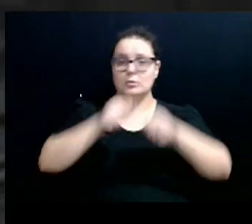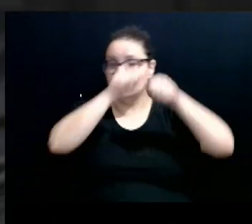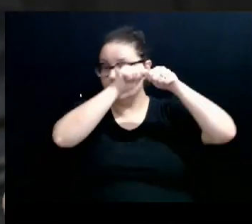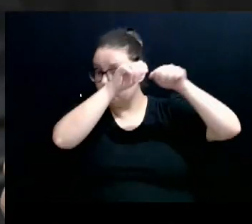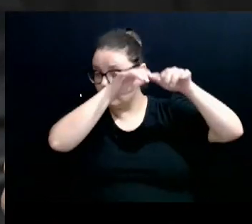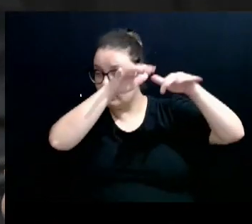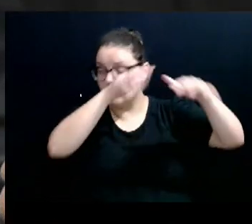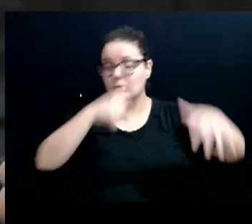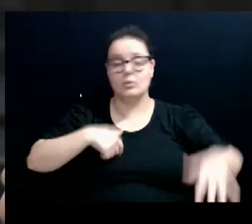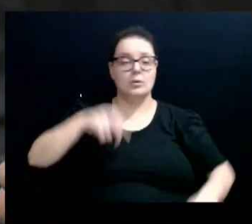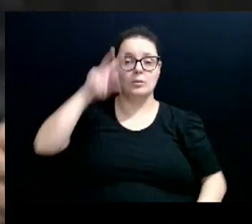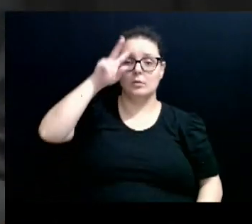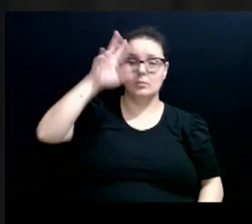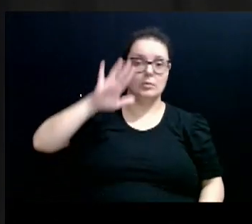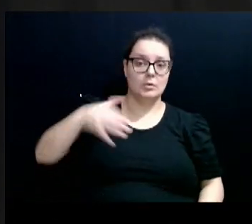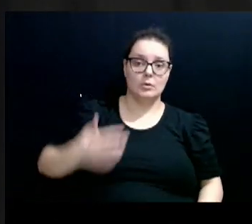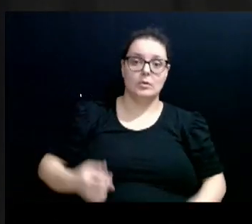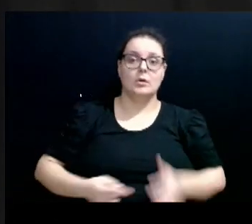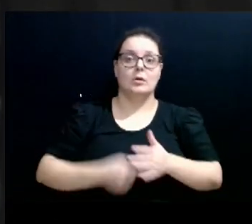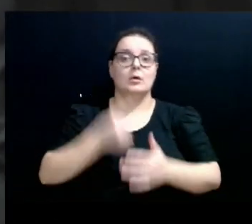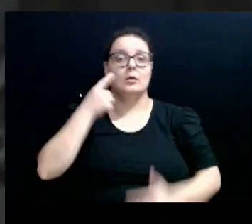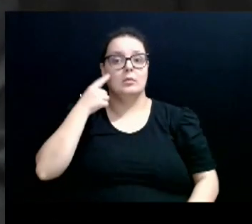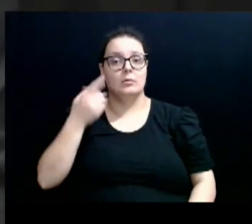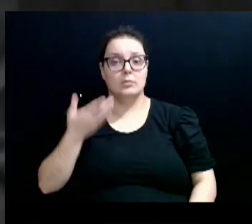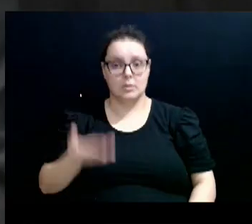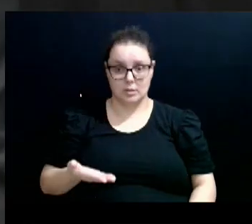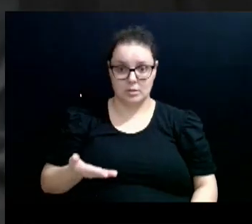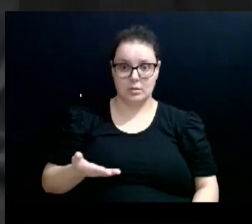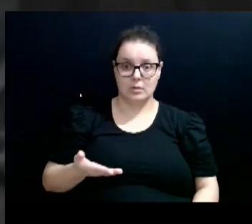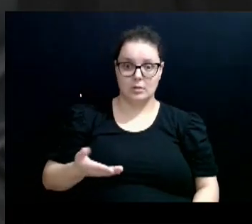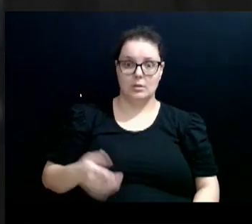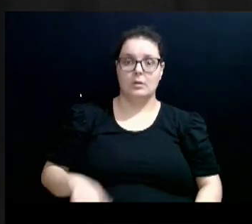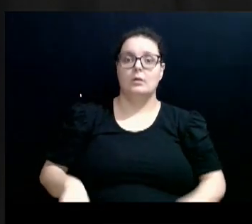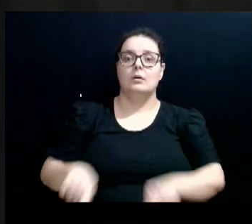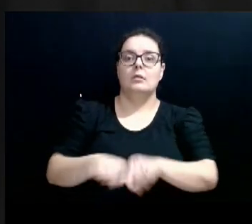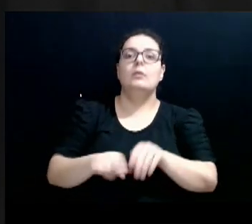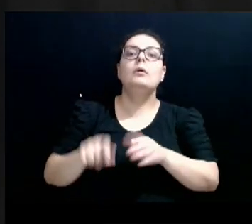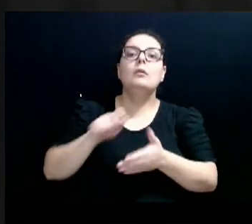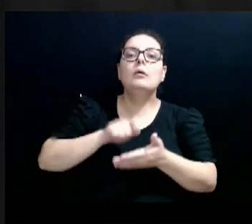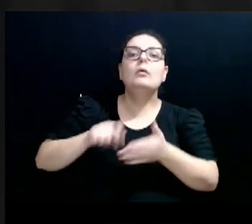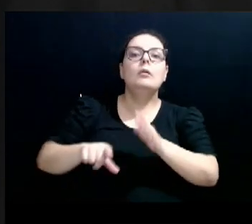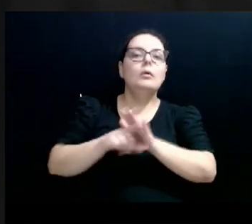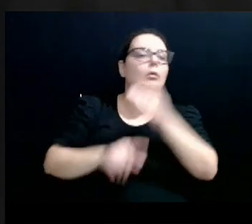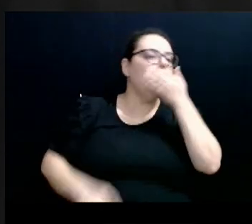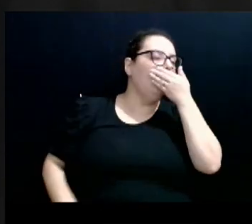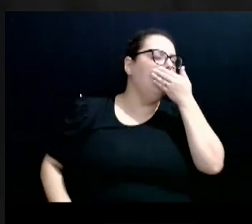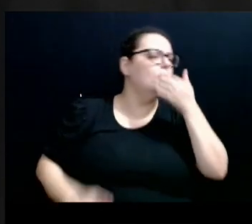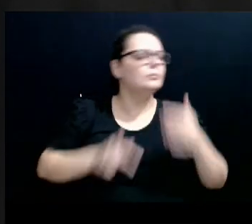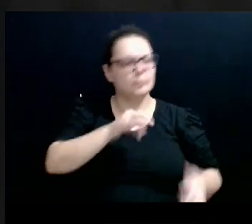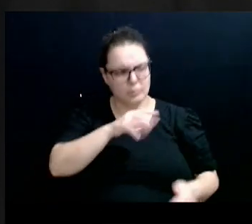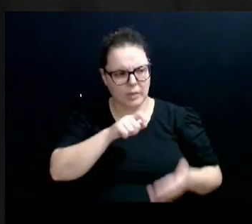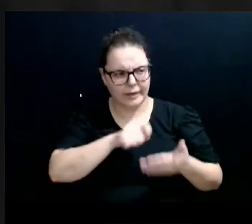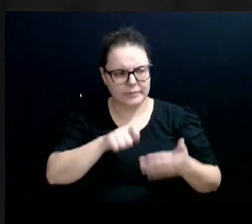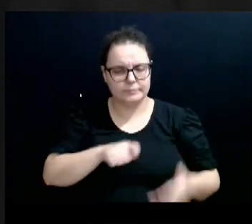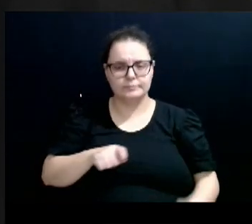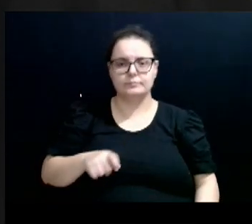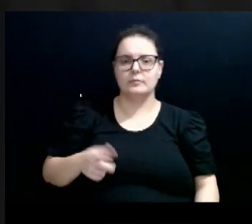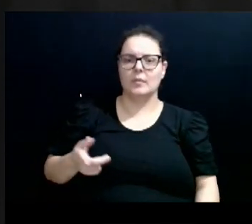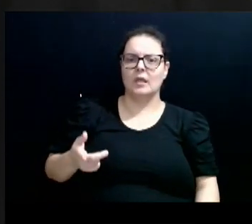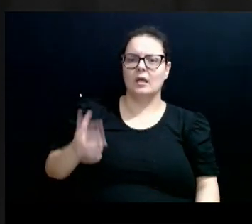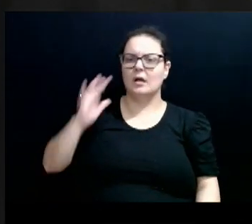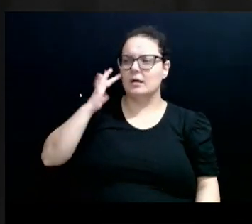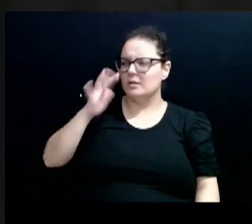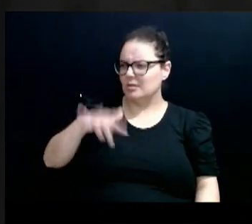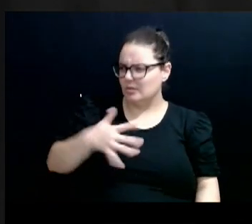eu trouxe a primeira ideia aqui, que eu também sou autor da lei. Do PAICA, não foi? Eu trouxe para colocar no calendário de